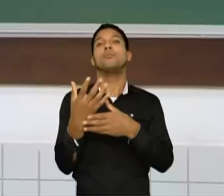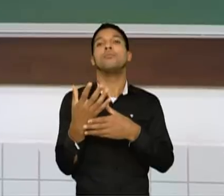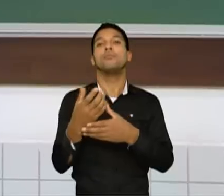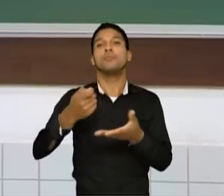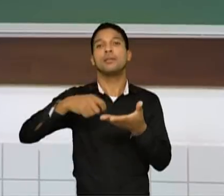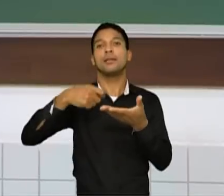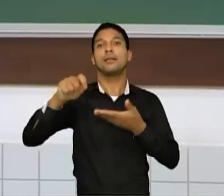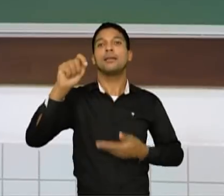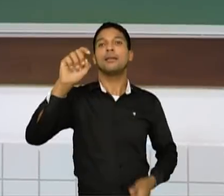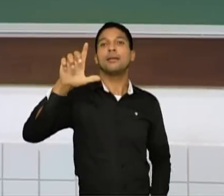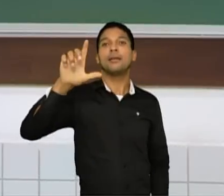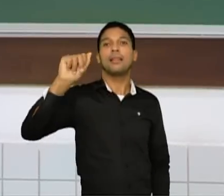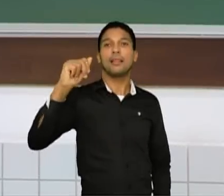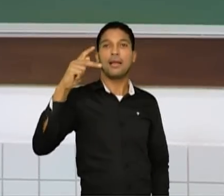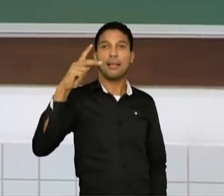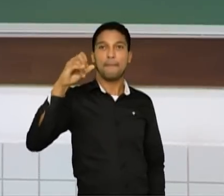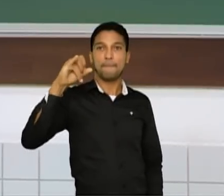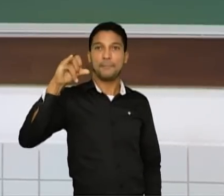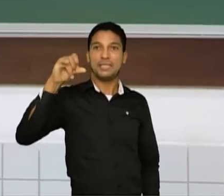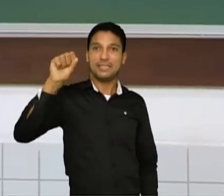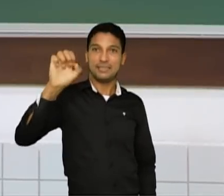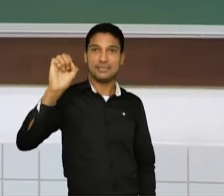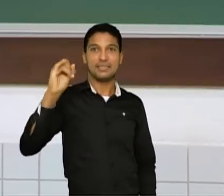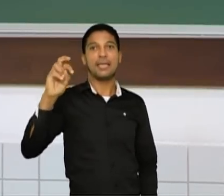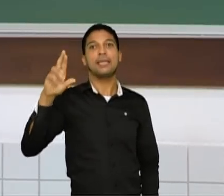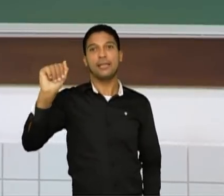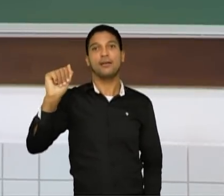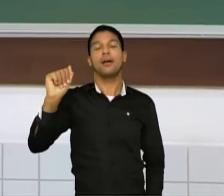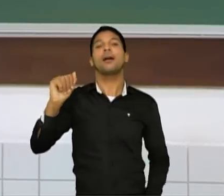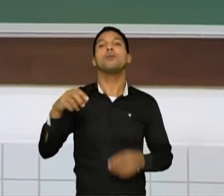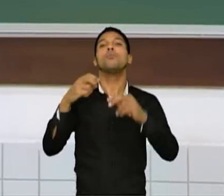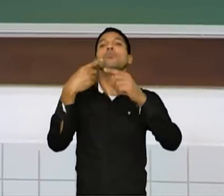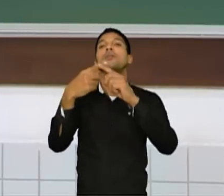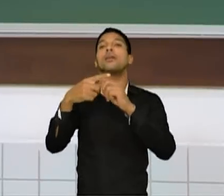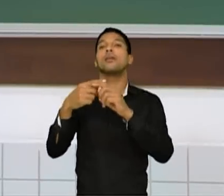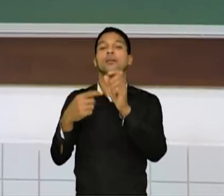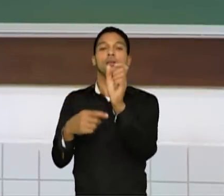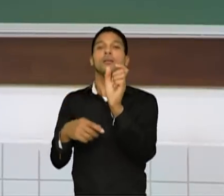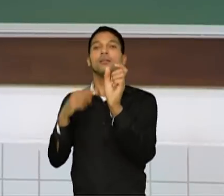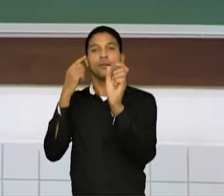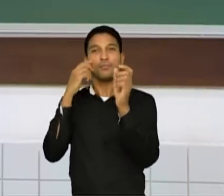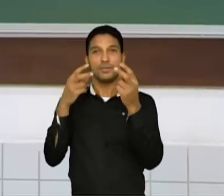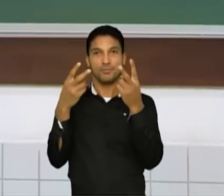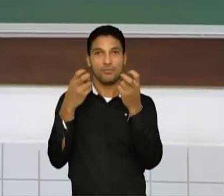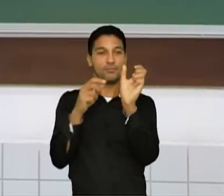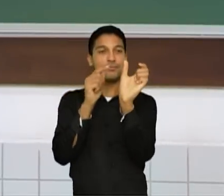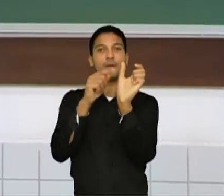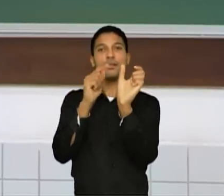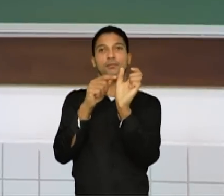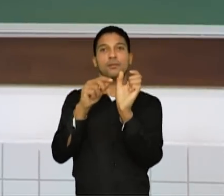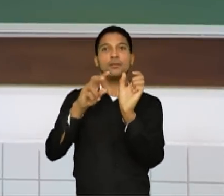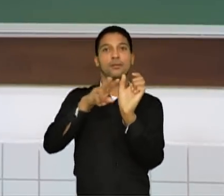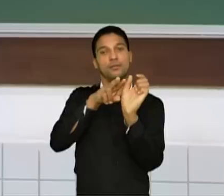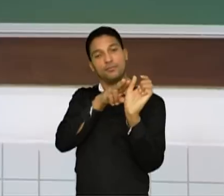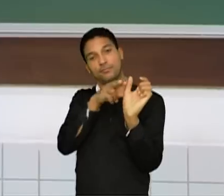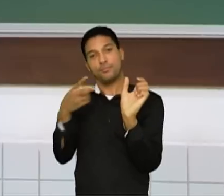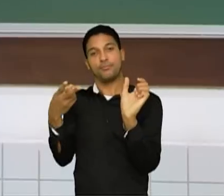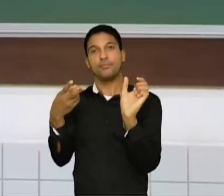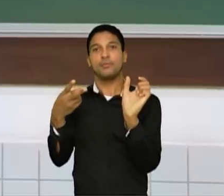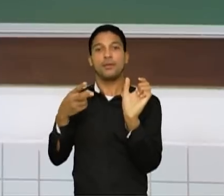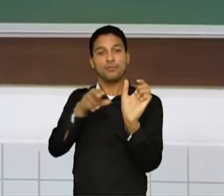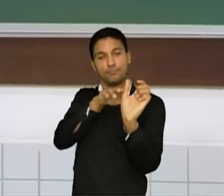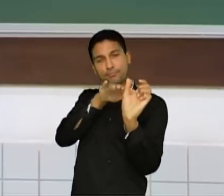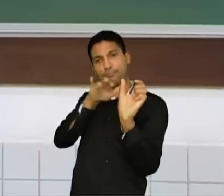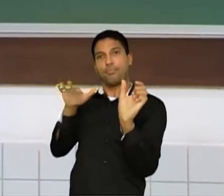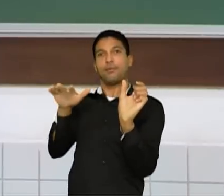meio de um sufixo. Lembra que a gente estudou isso nas aulas anteriores? Né? A gente viu também derivação prefixal, quando eu coloco o prefixo numa